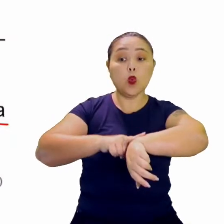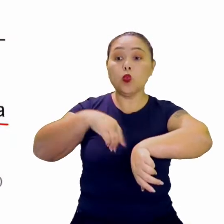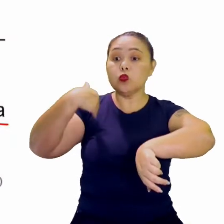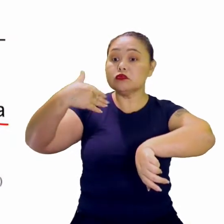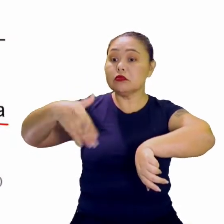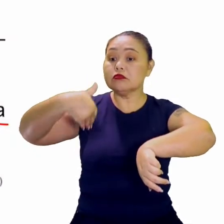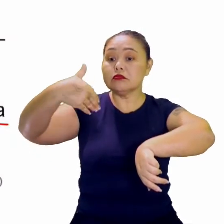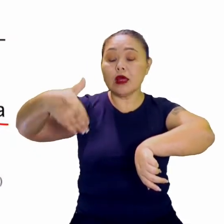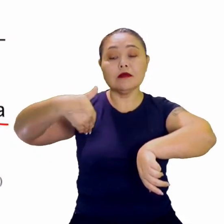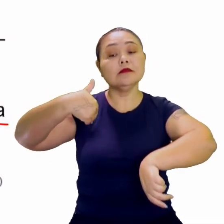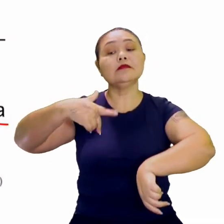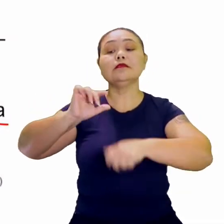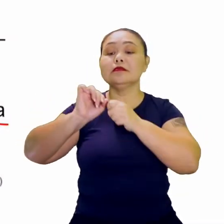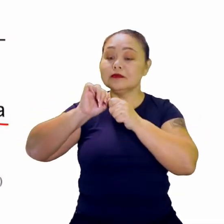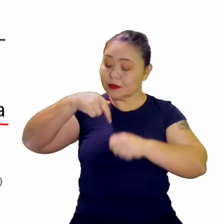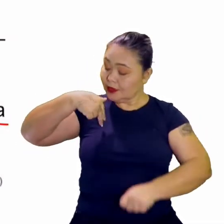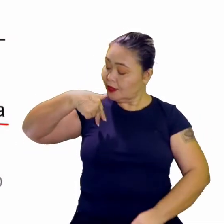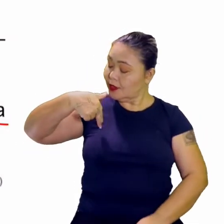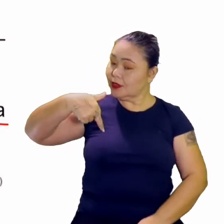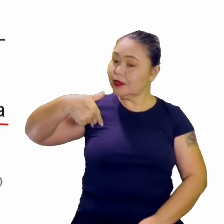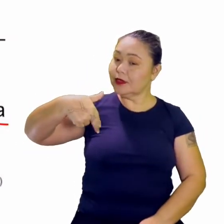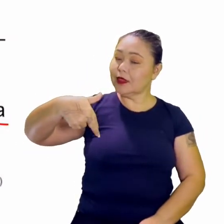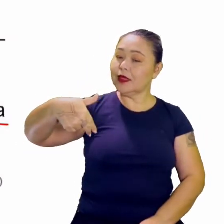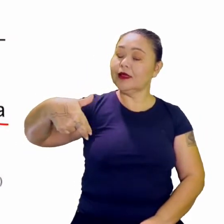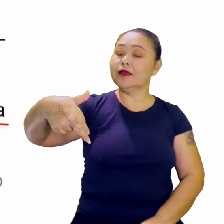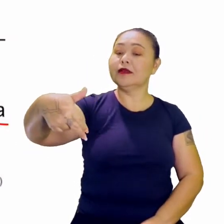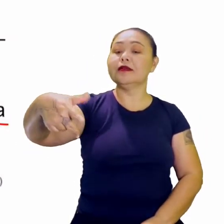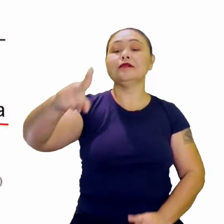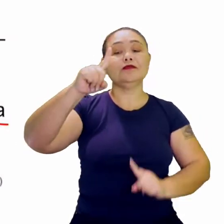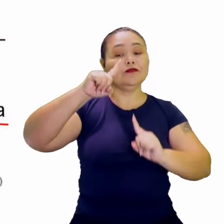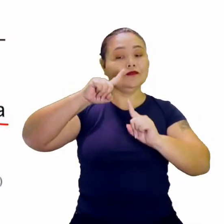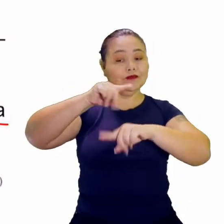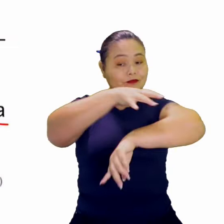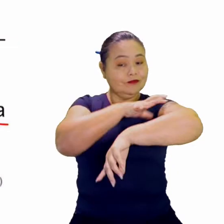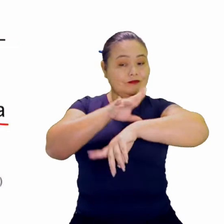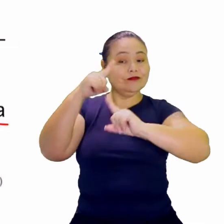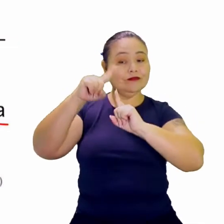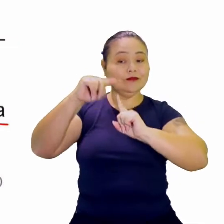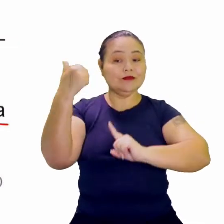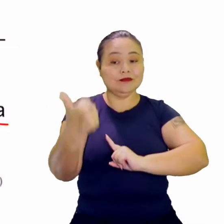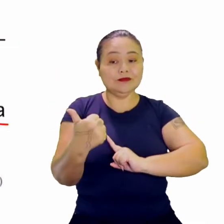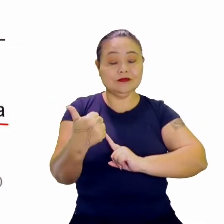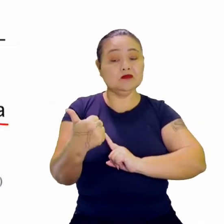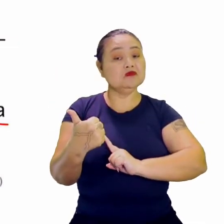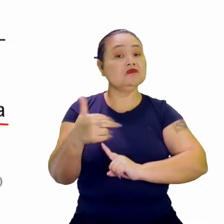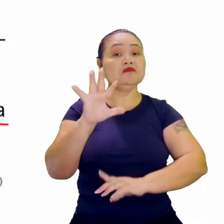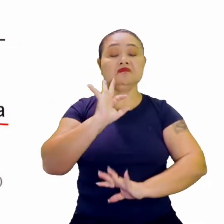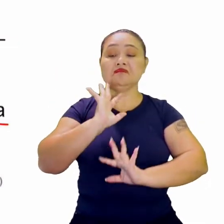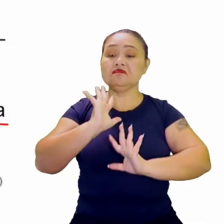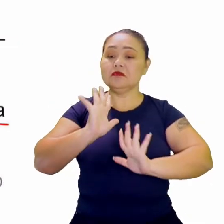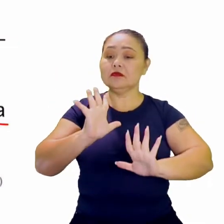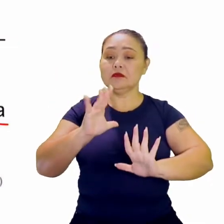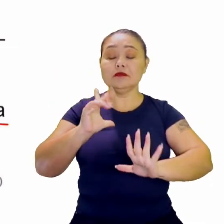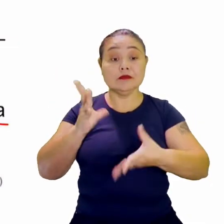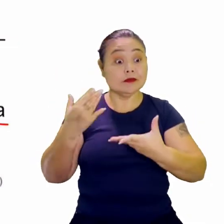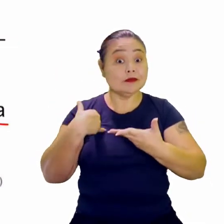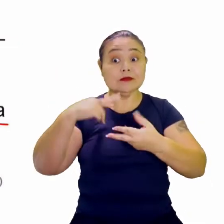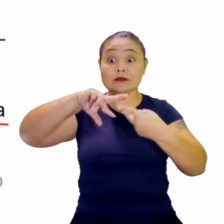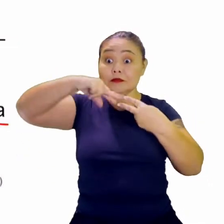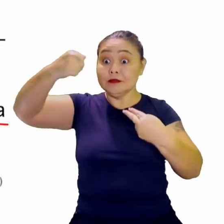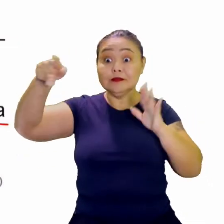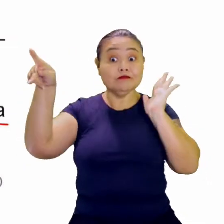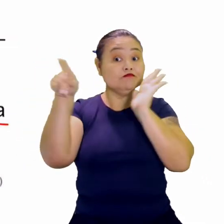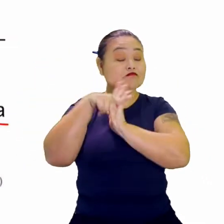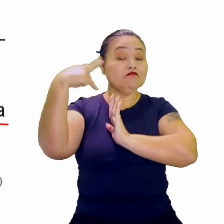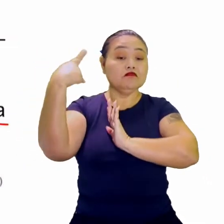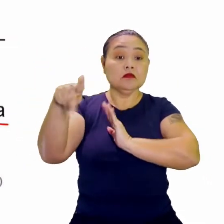o maratonista, ele já é dotado de fibras do tipo 1. O maratonista, ele já vem da genética dele.